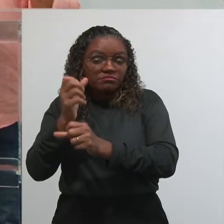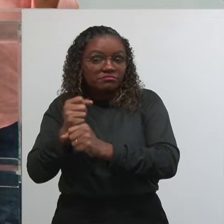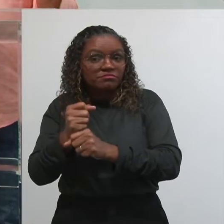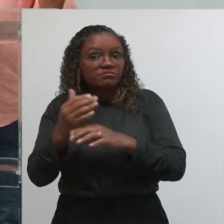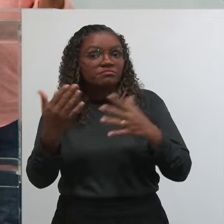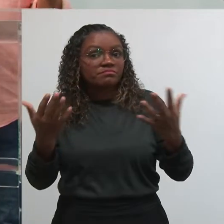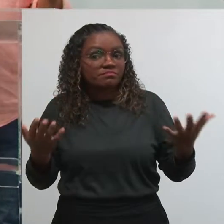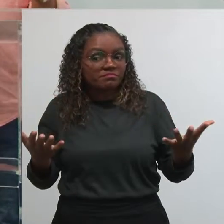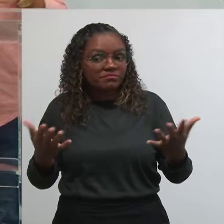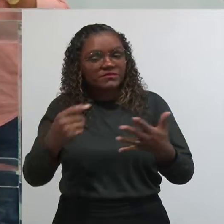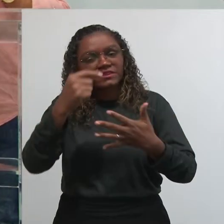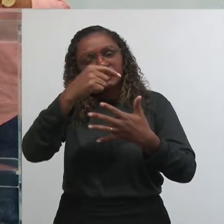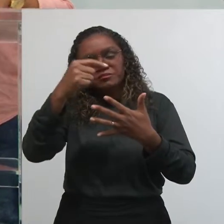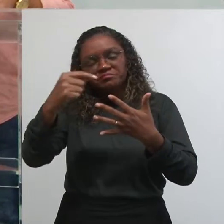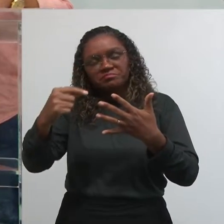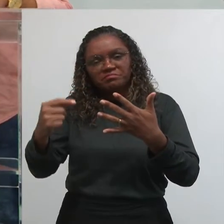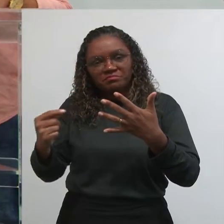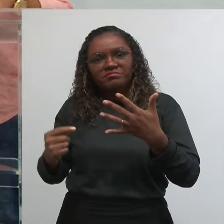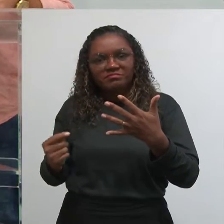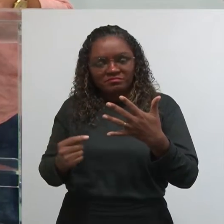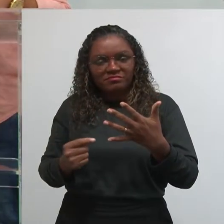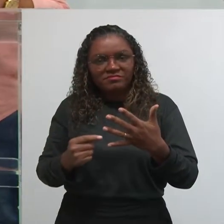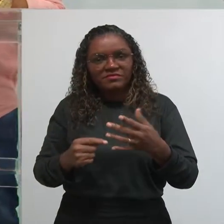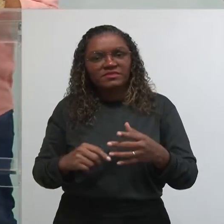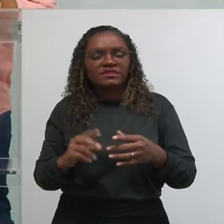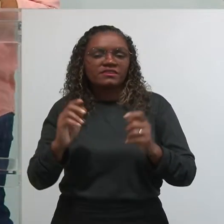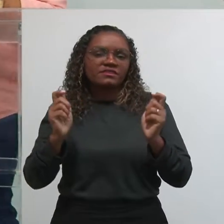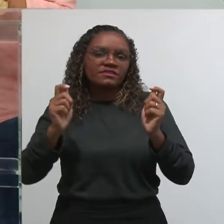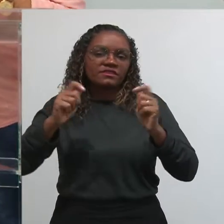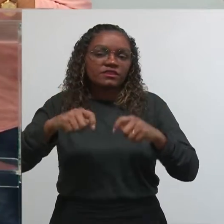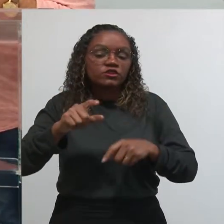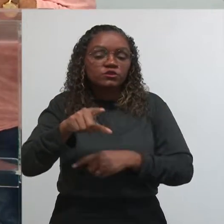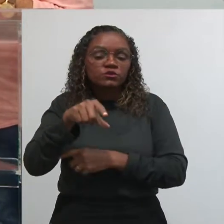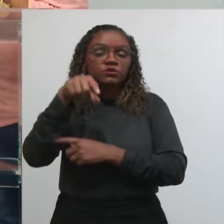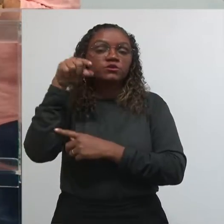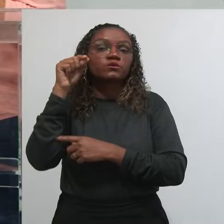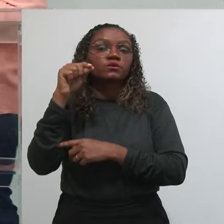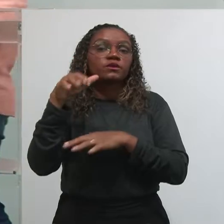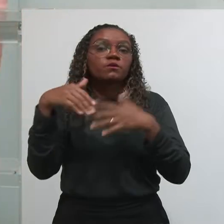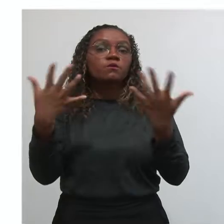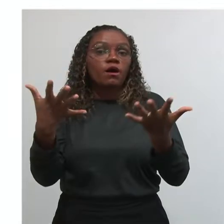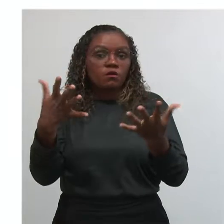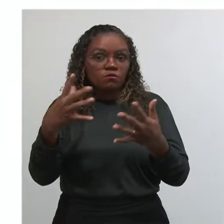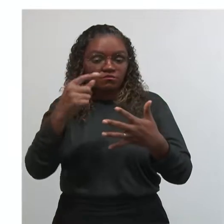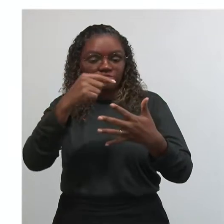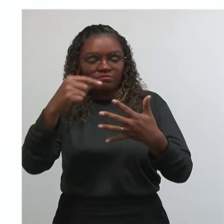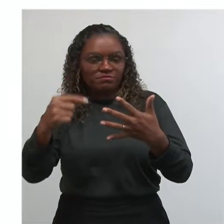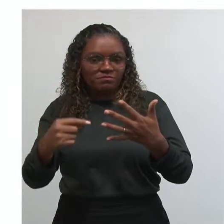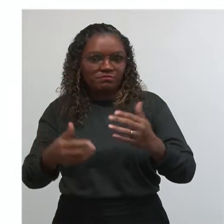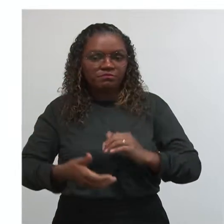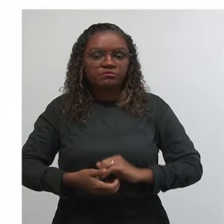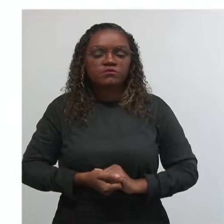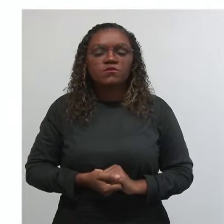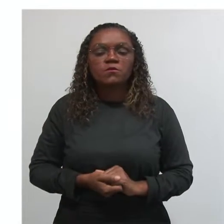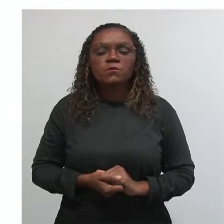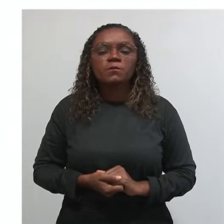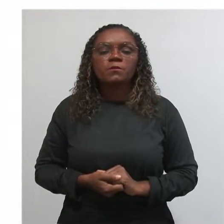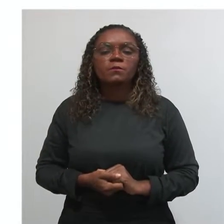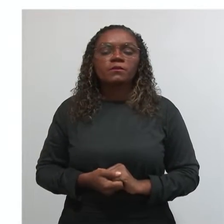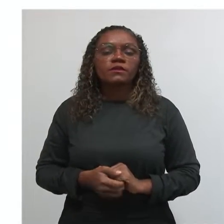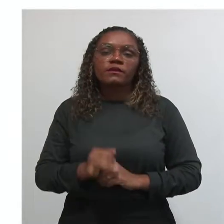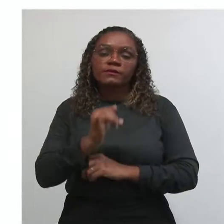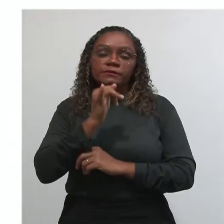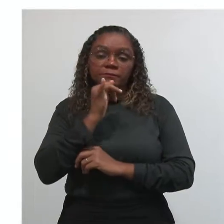são fatores que influenciam nesse processo de decisão, na escolha dessa alternativa, tá? Mas uma vez definida